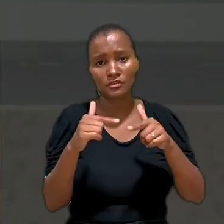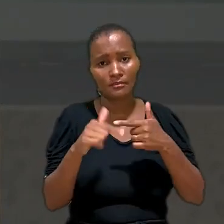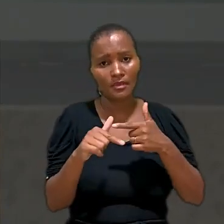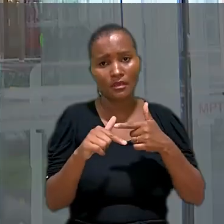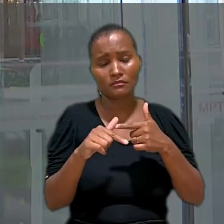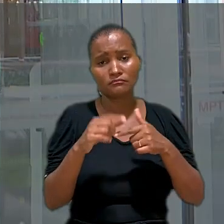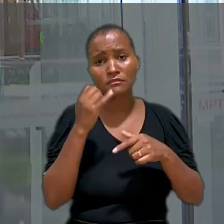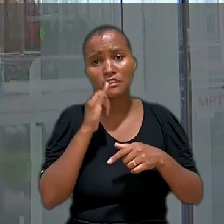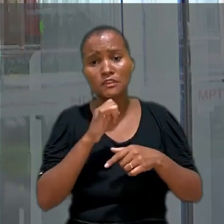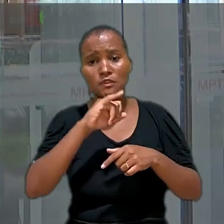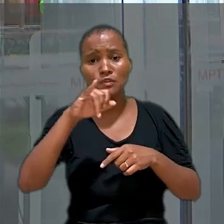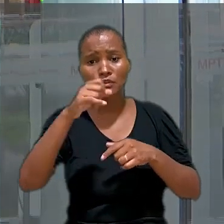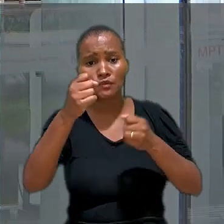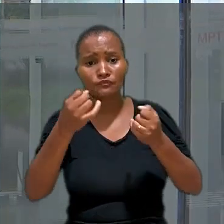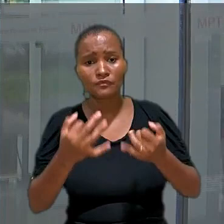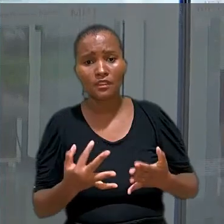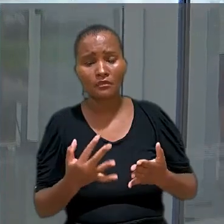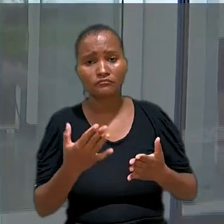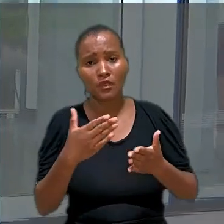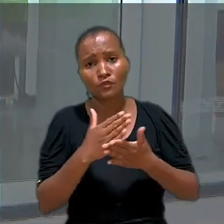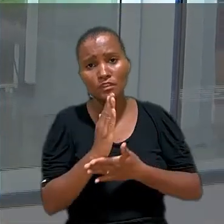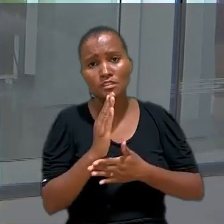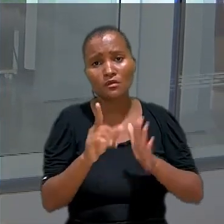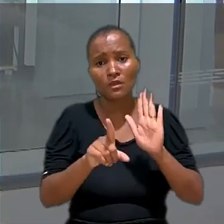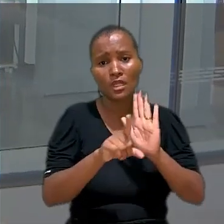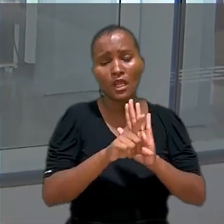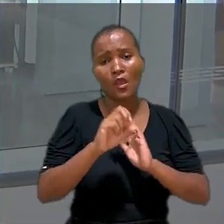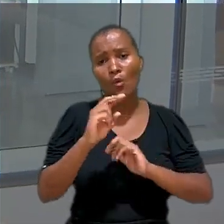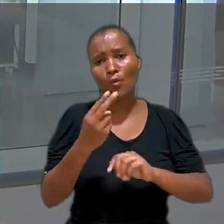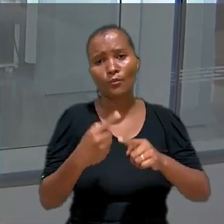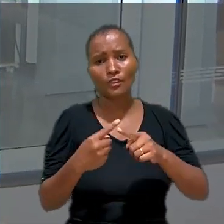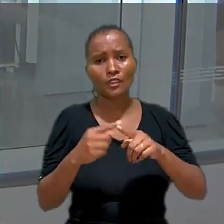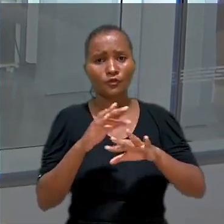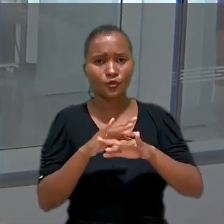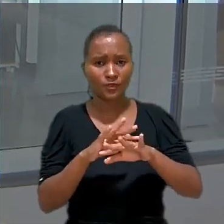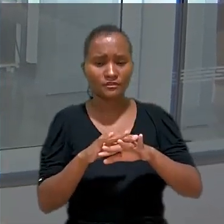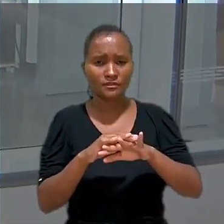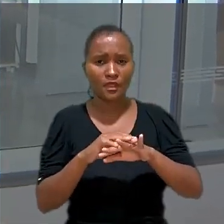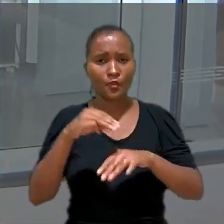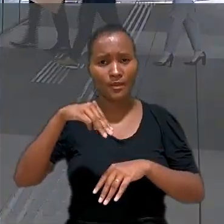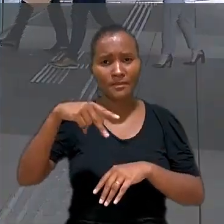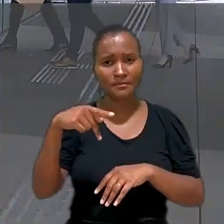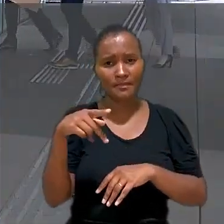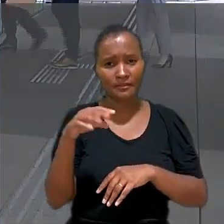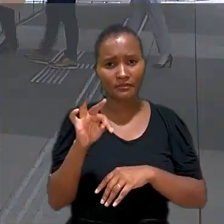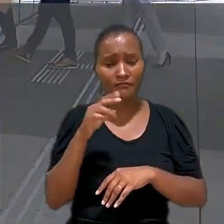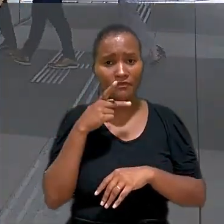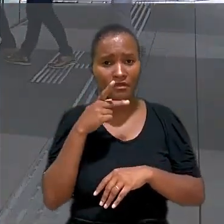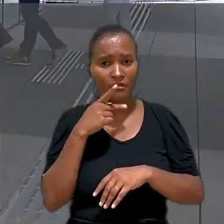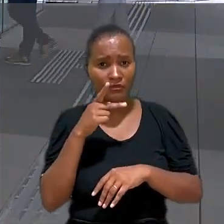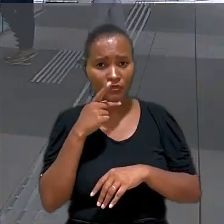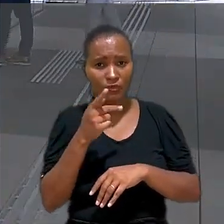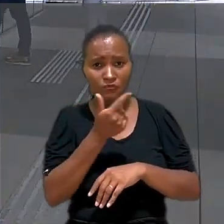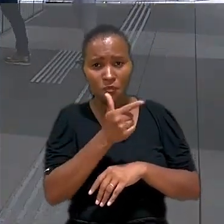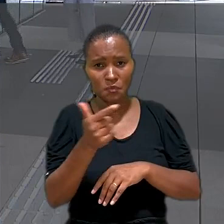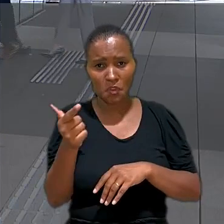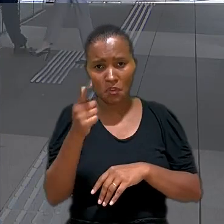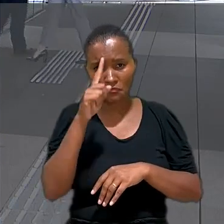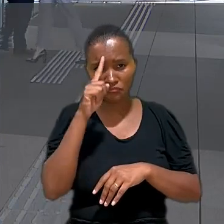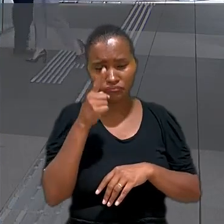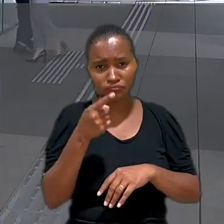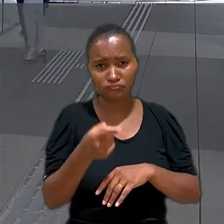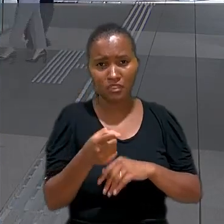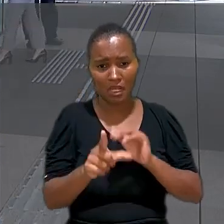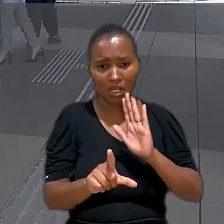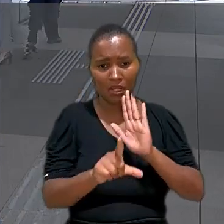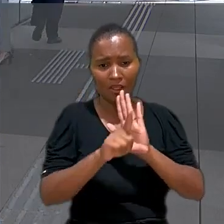ao trabalho de modo justificado por autorização legal ou por motivo de doença. O MPT argumentou que, embora não